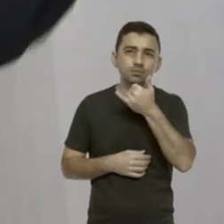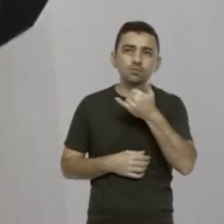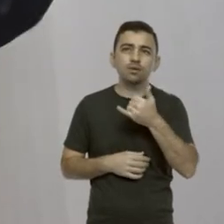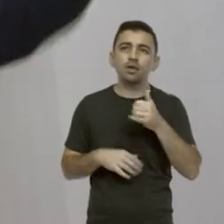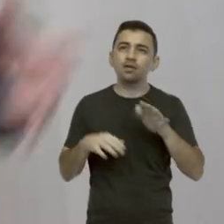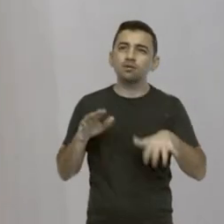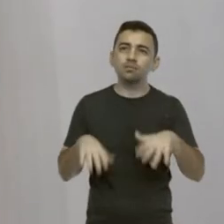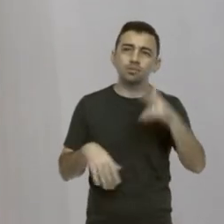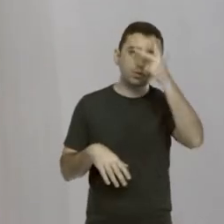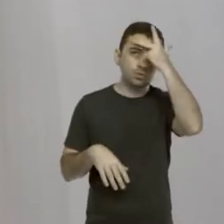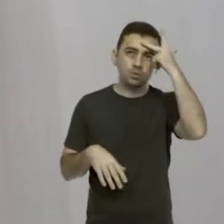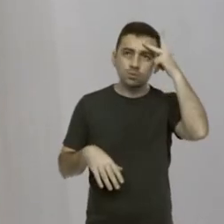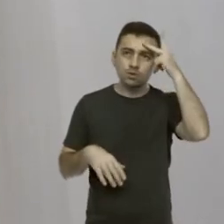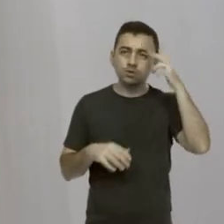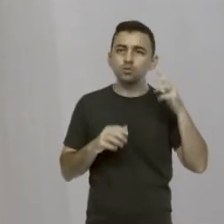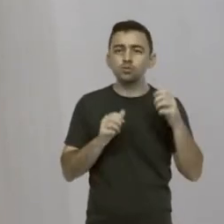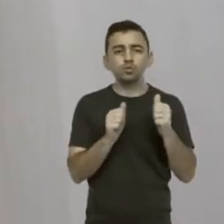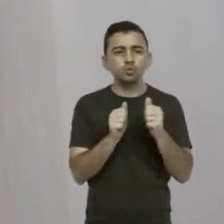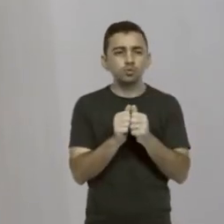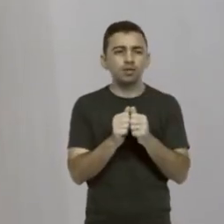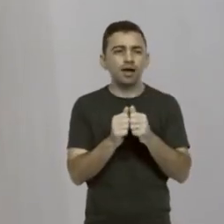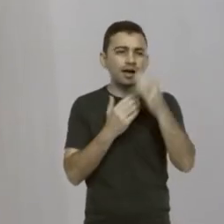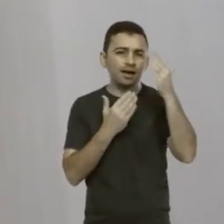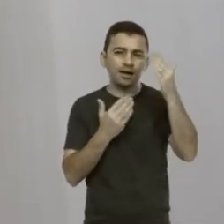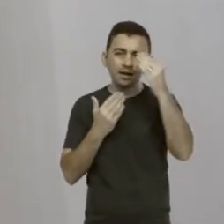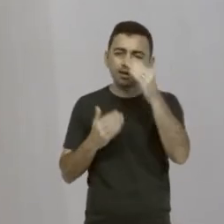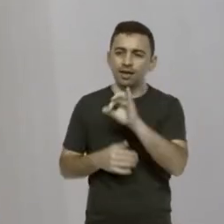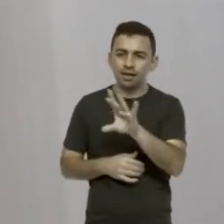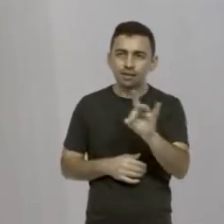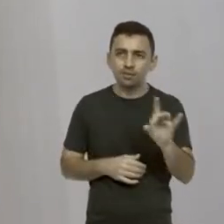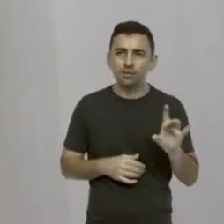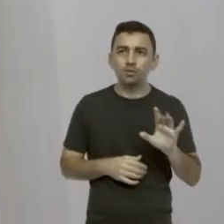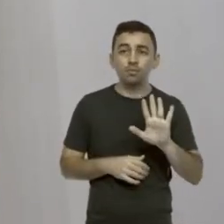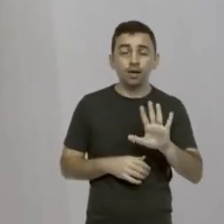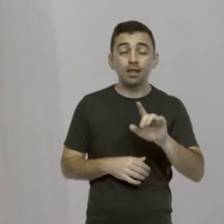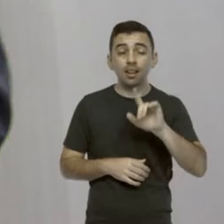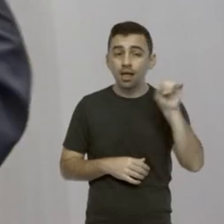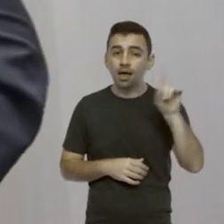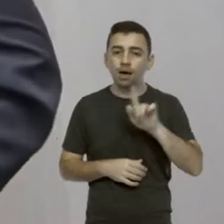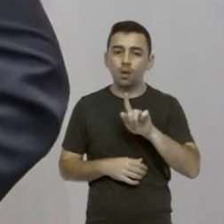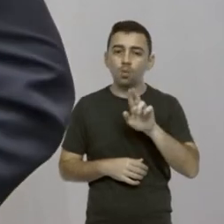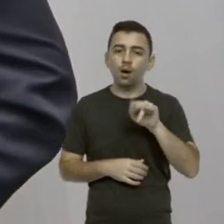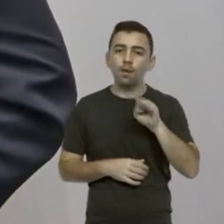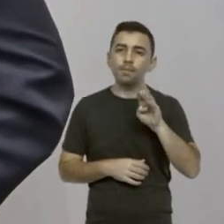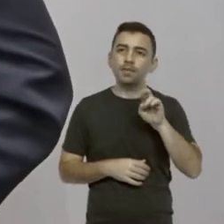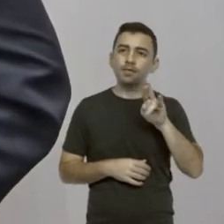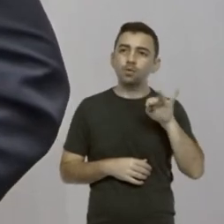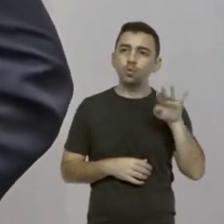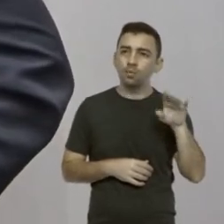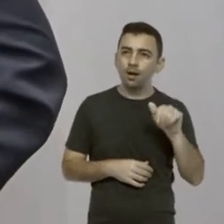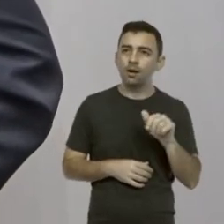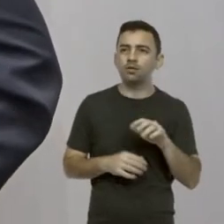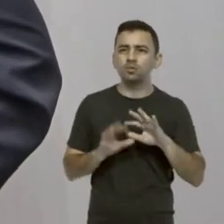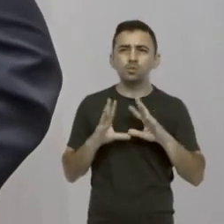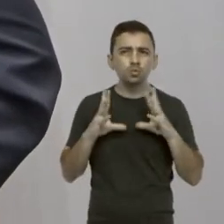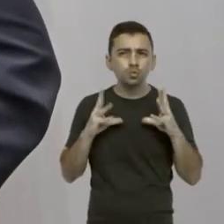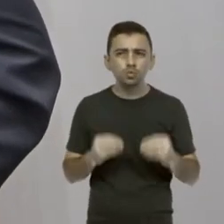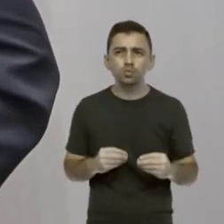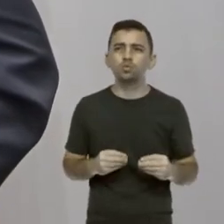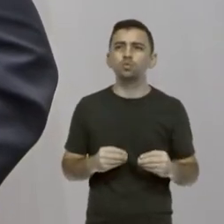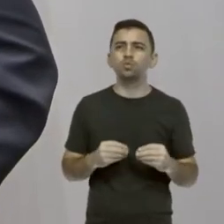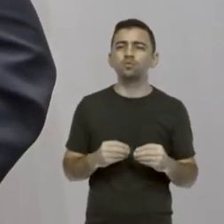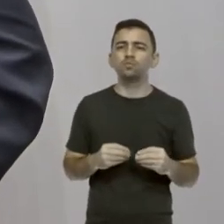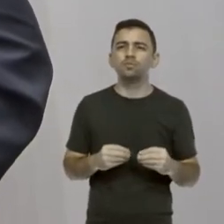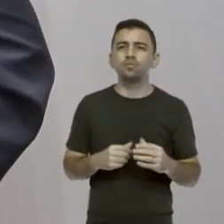talvez deveria estar aqui agradecendo um por um, mas é impossível. Mas dizer assim, para Guabiruba, obrigado, pessoal da Guabiruba, em nome de todo